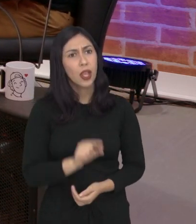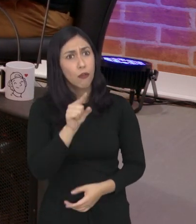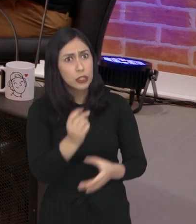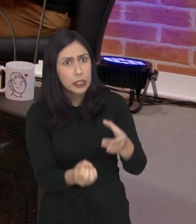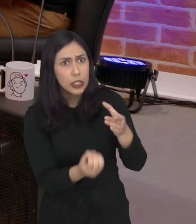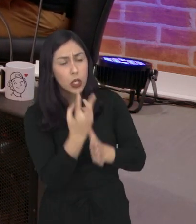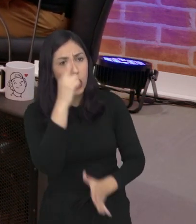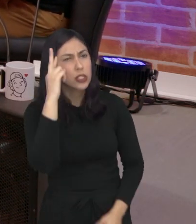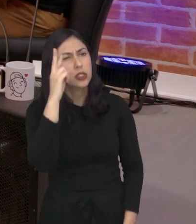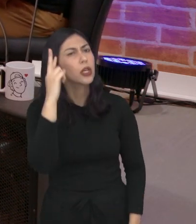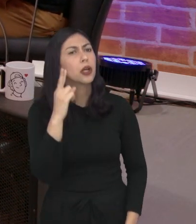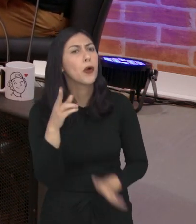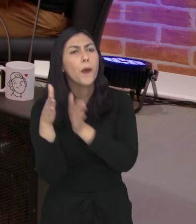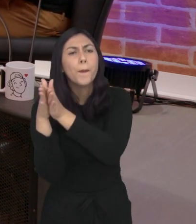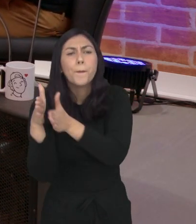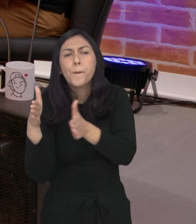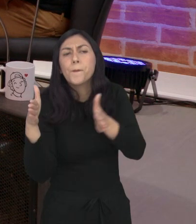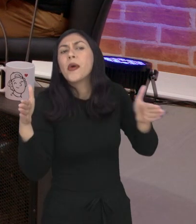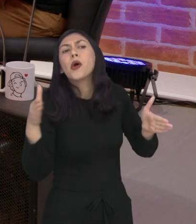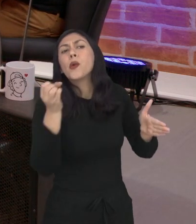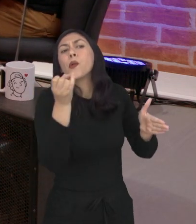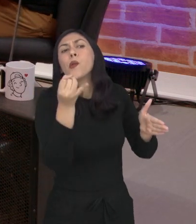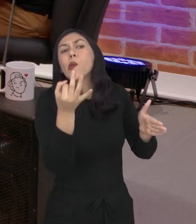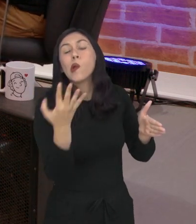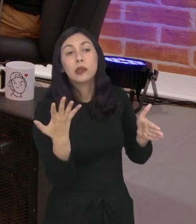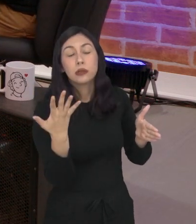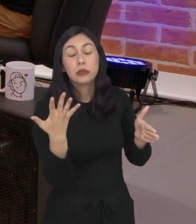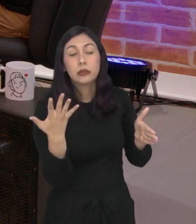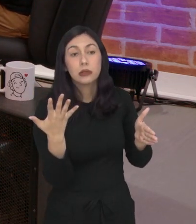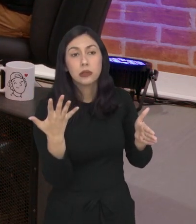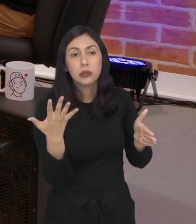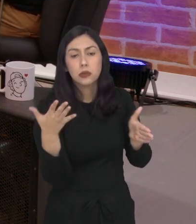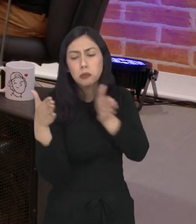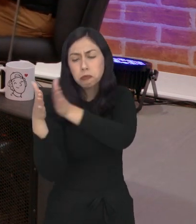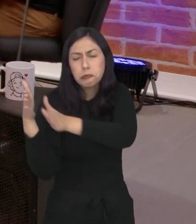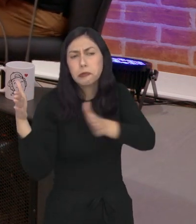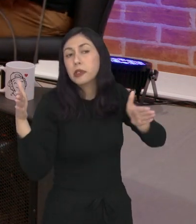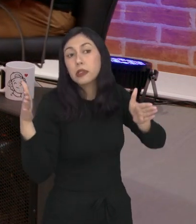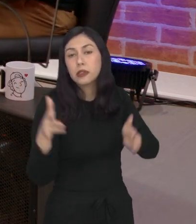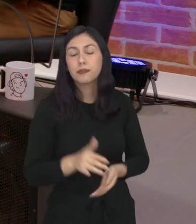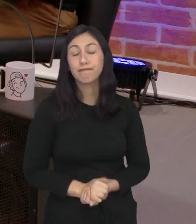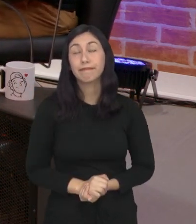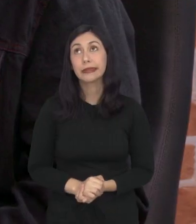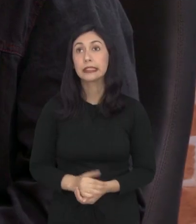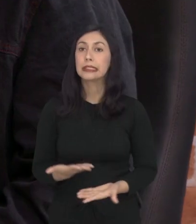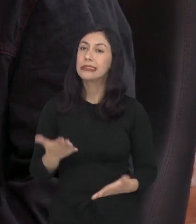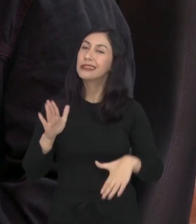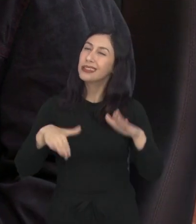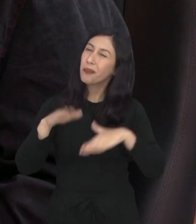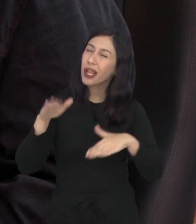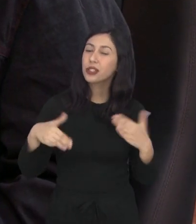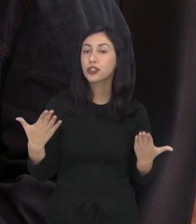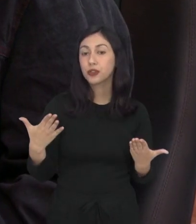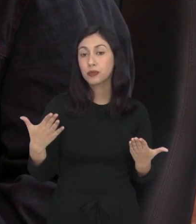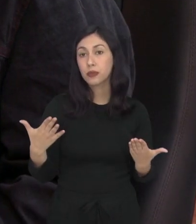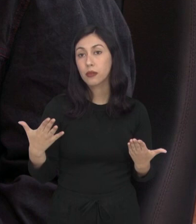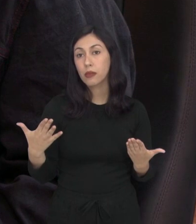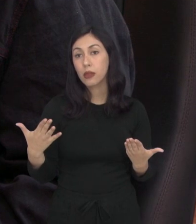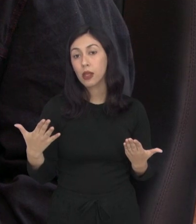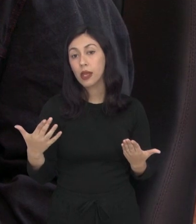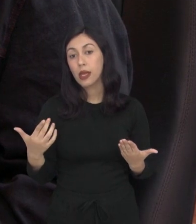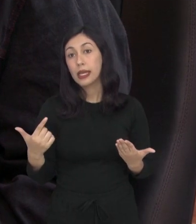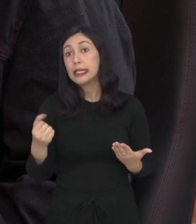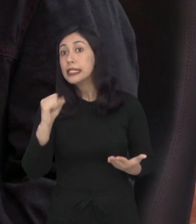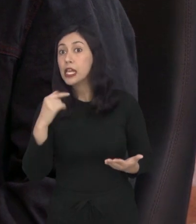os personagens, quanto tempo rola pra uma produção Cara, assim, de uma parada dessa? Mano, depende. Se você quiser, eu consigo criar uma história pra